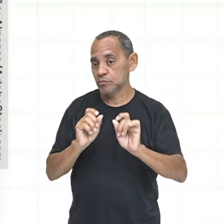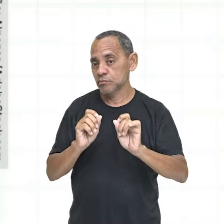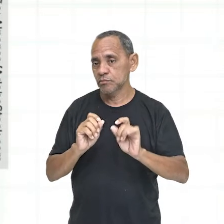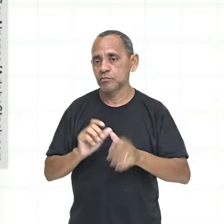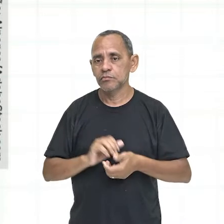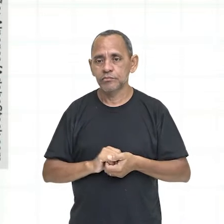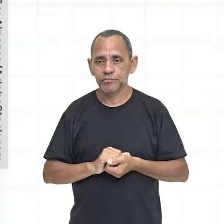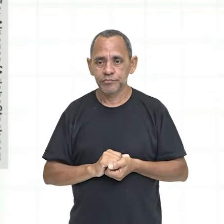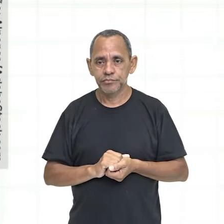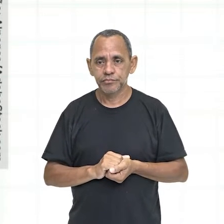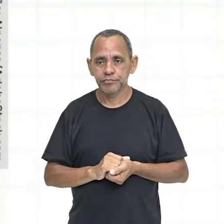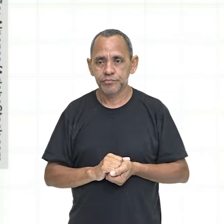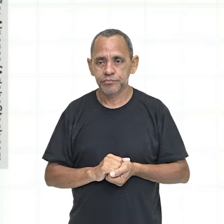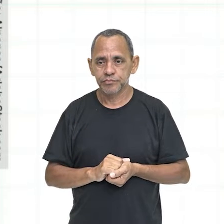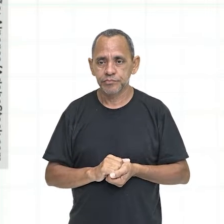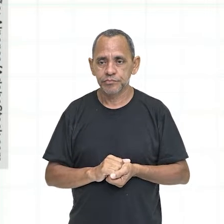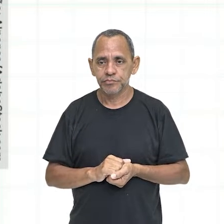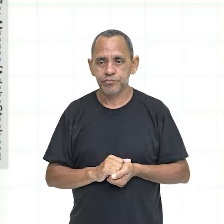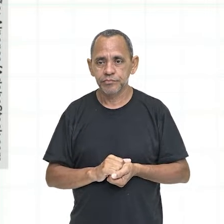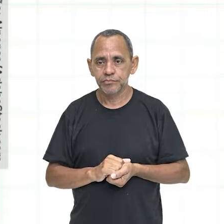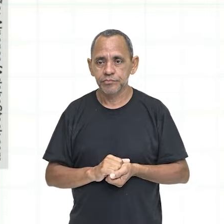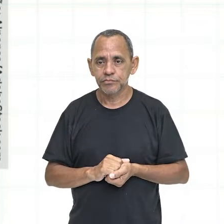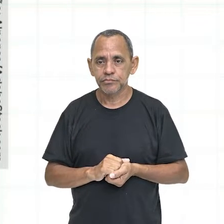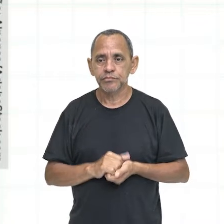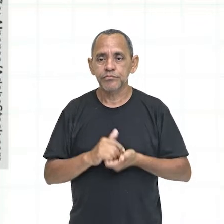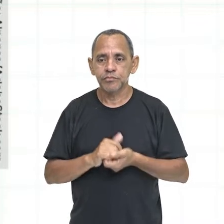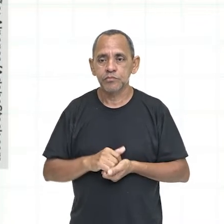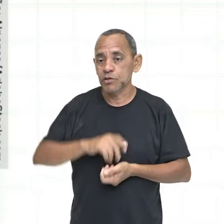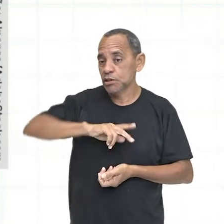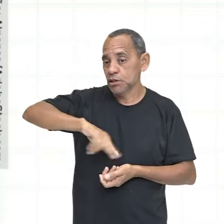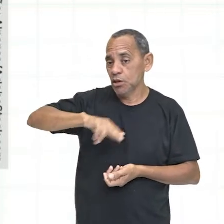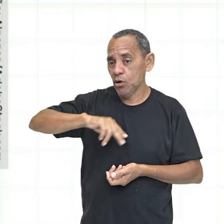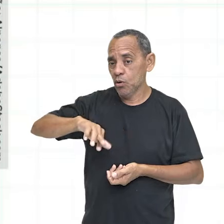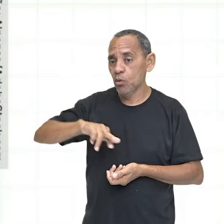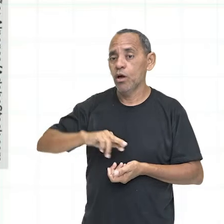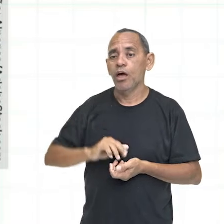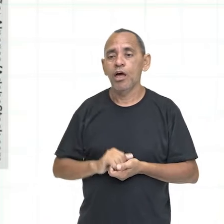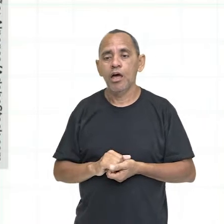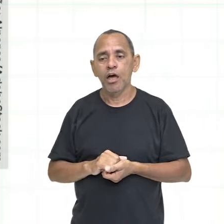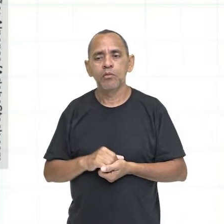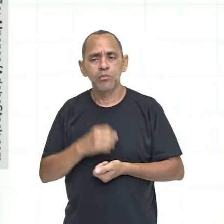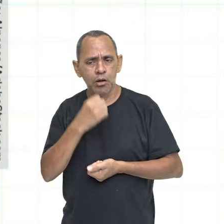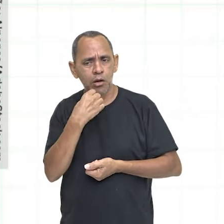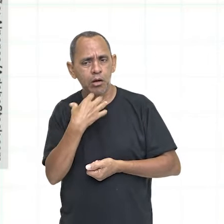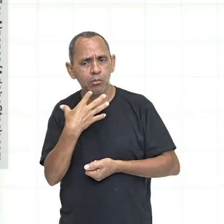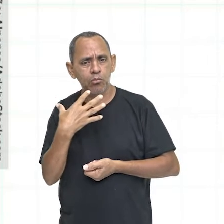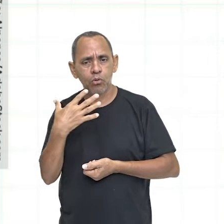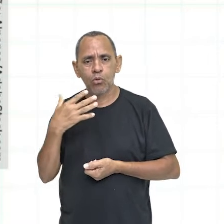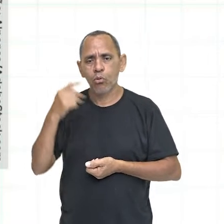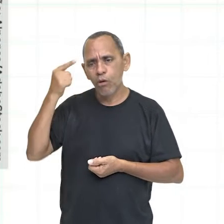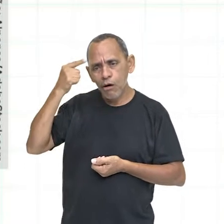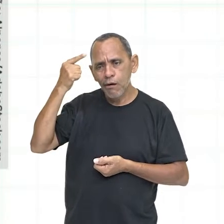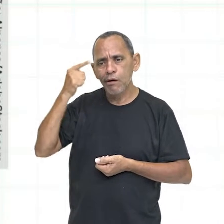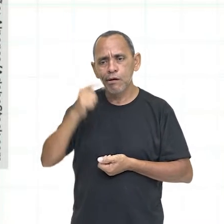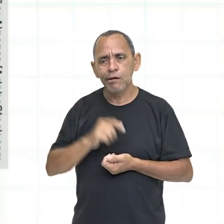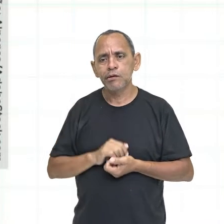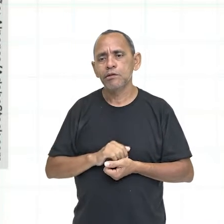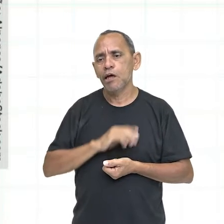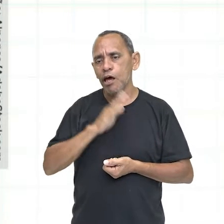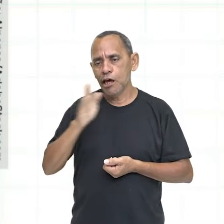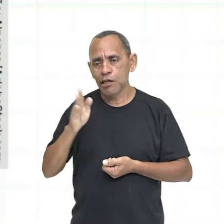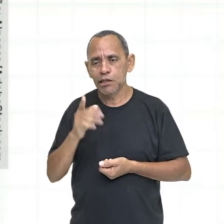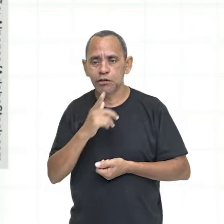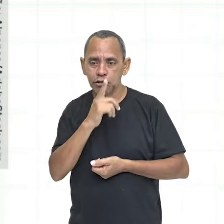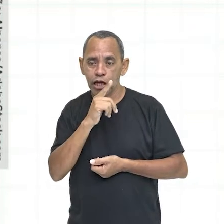dirty. Então, não deve ser uma boa ideia ir nadar hoje no lago, porque a água parece